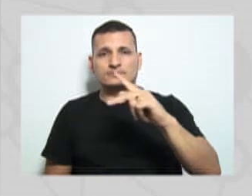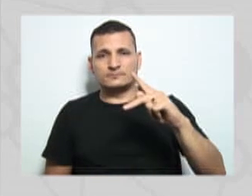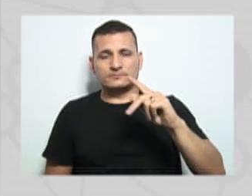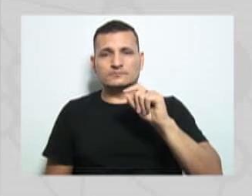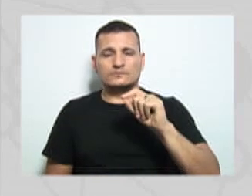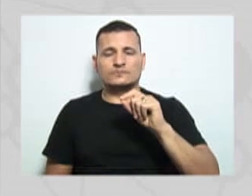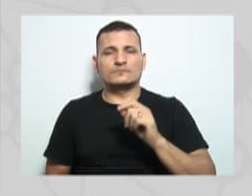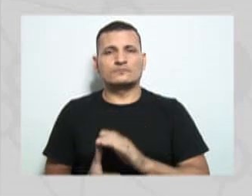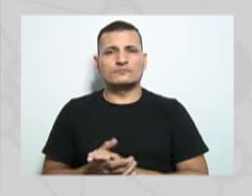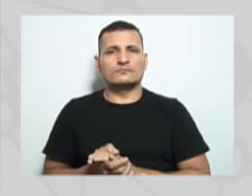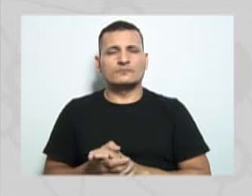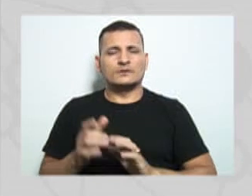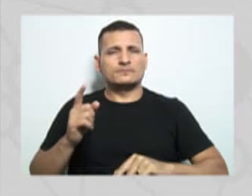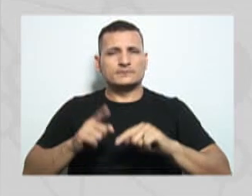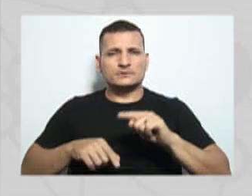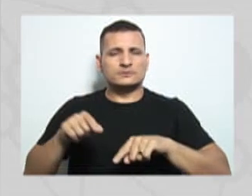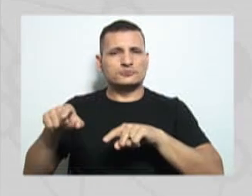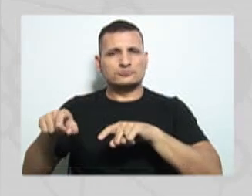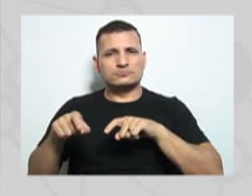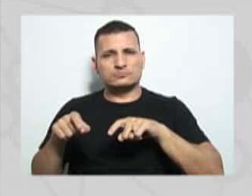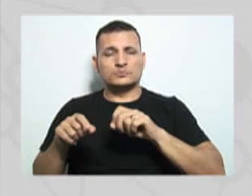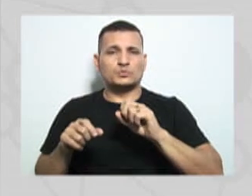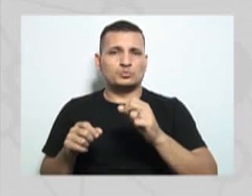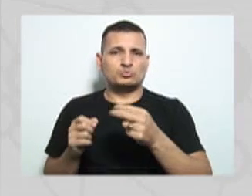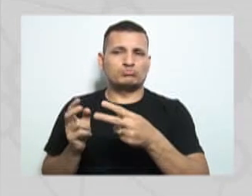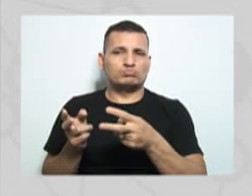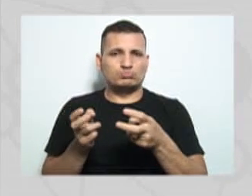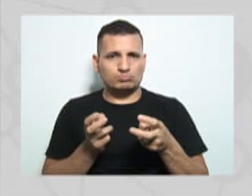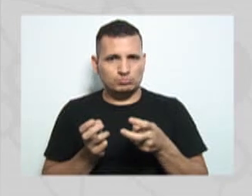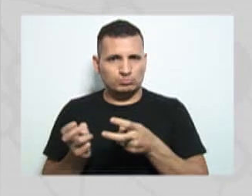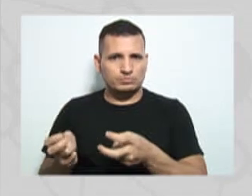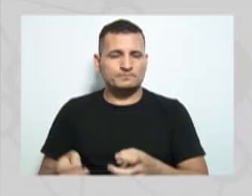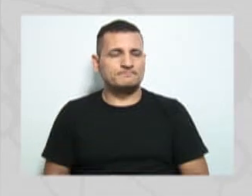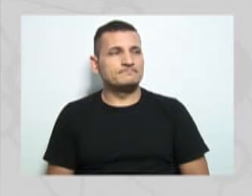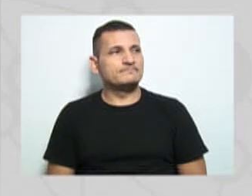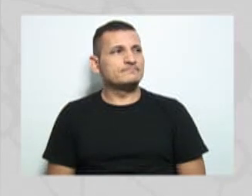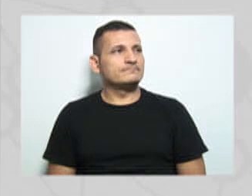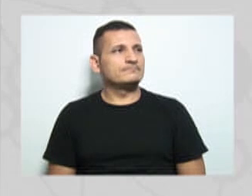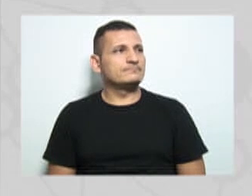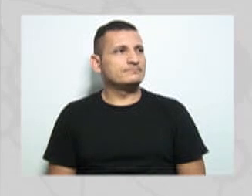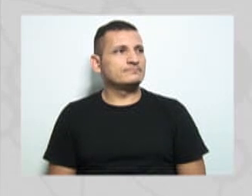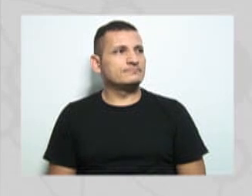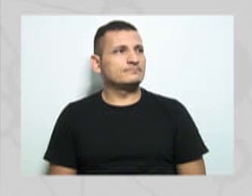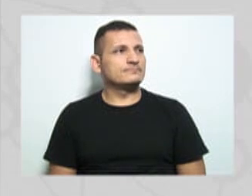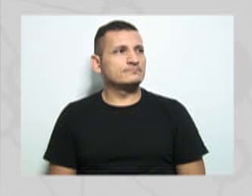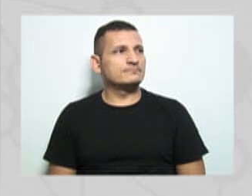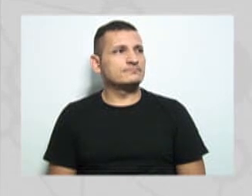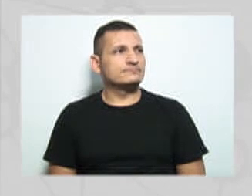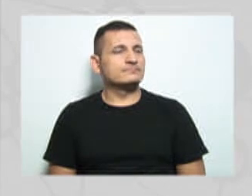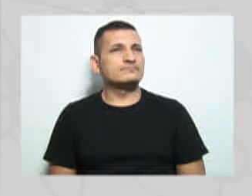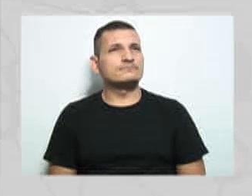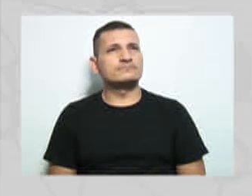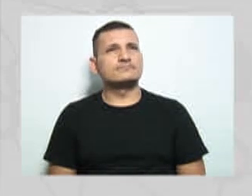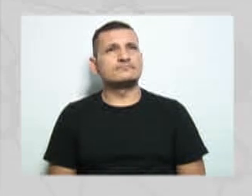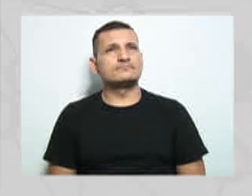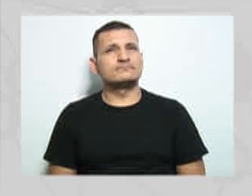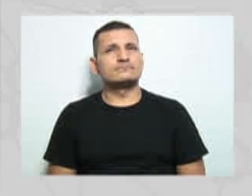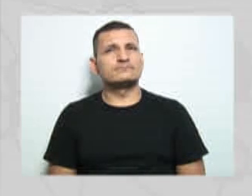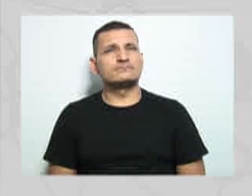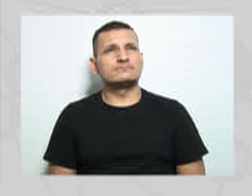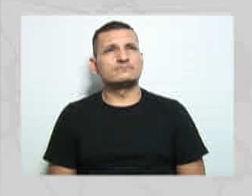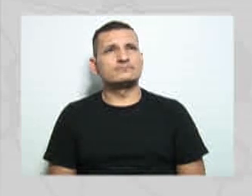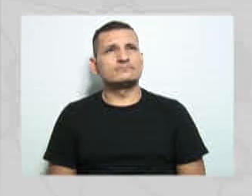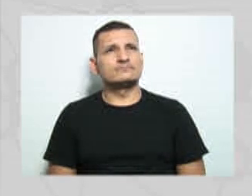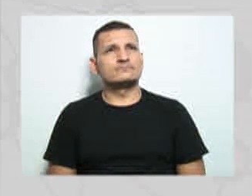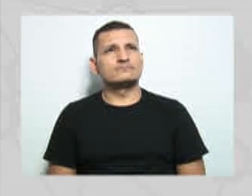produtos agropecuários extrativistas. Deixa eu verificar se tem mais algum aqui. No momento não tem, professora, somente Vamos lá, esses. que a gente aproveita e comenta um pouquinho,